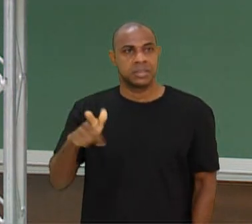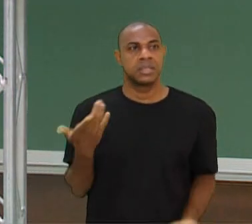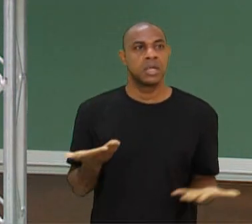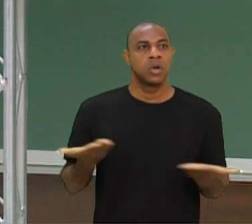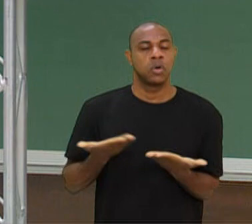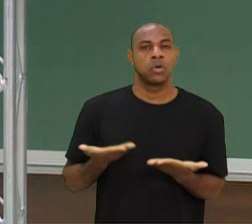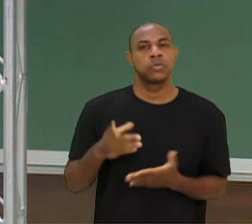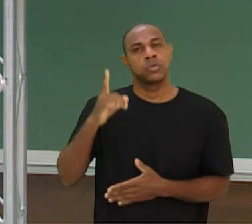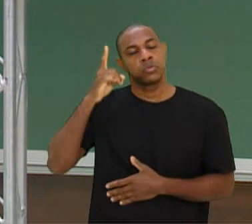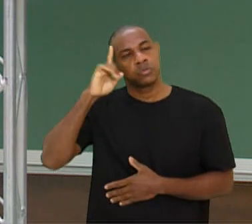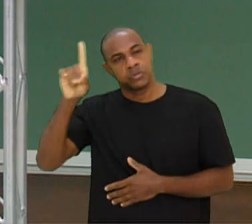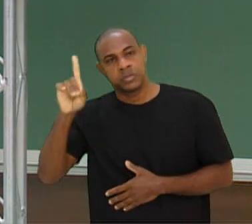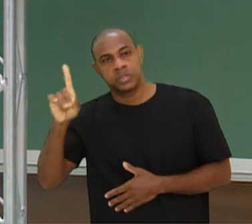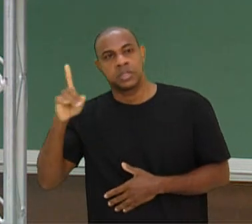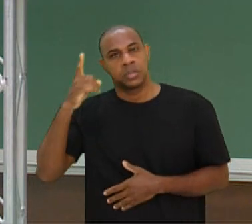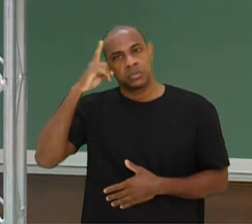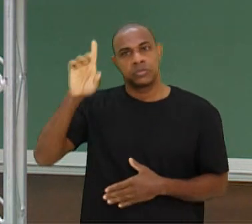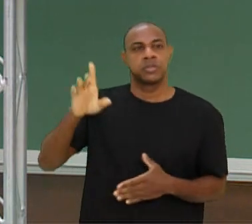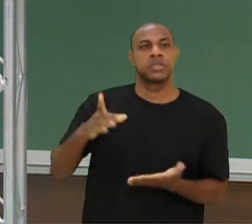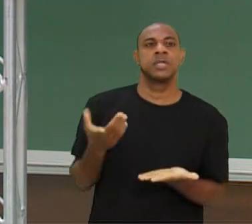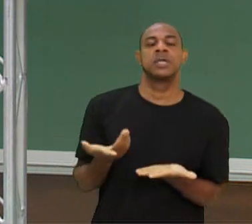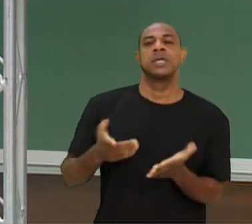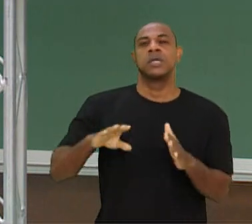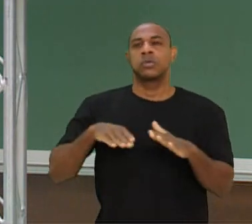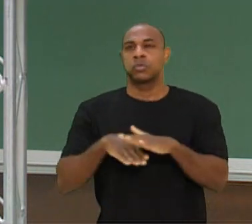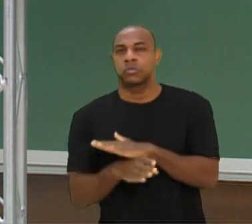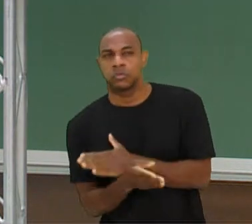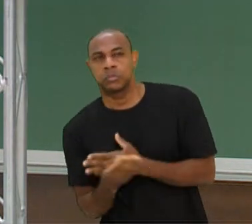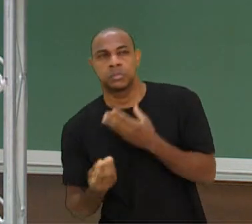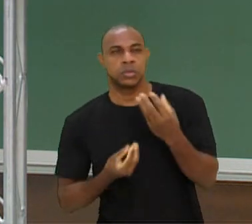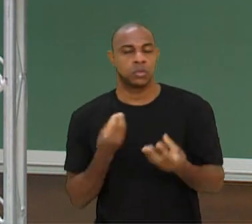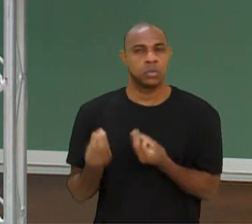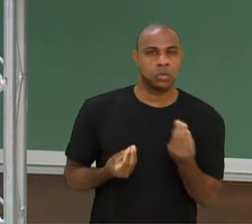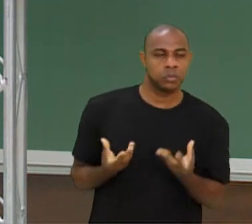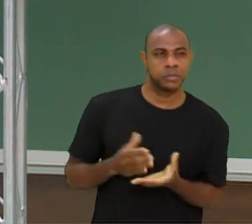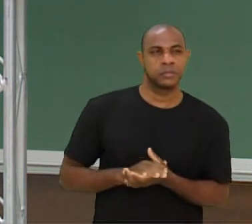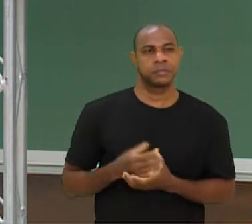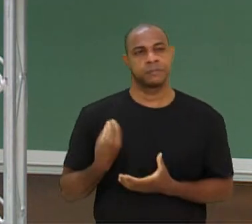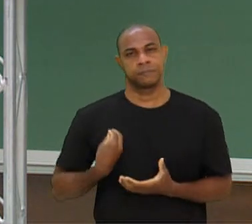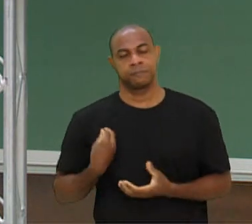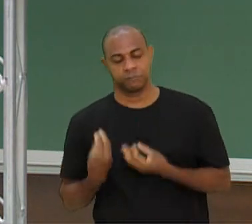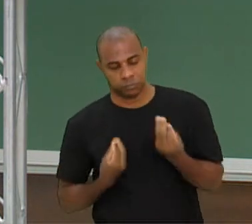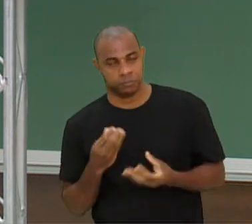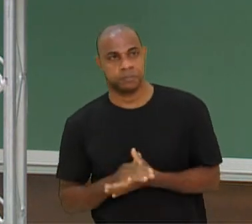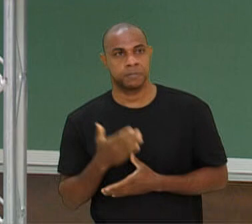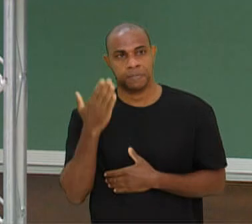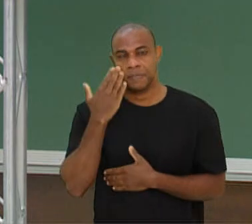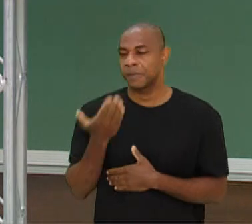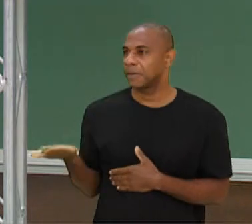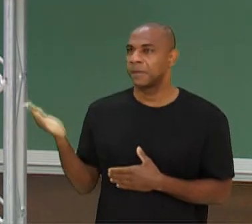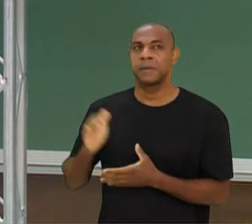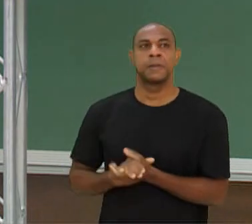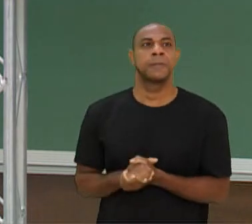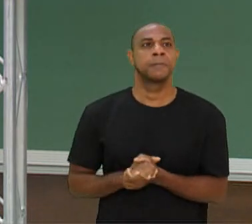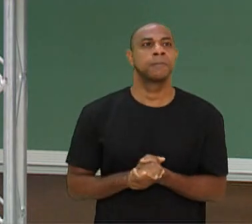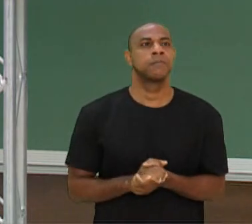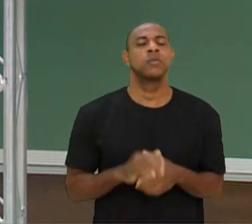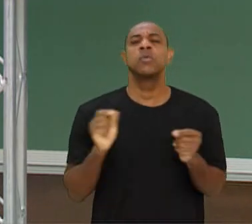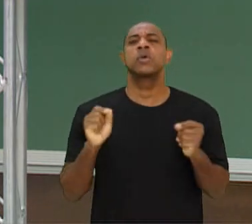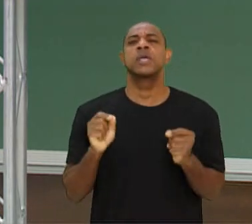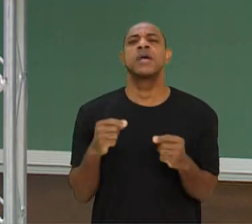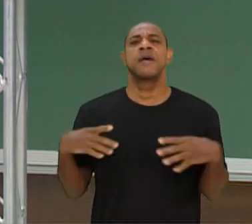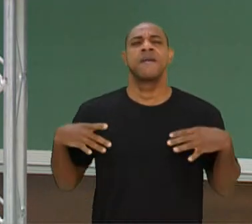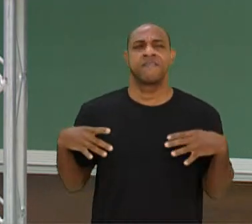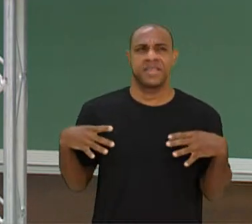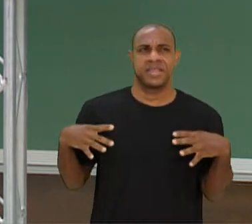que eles têm dentro dessa data. What's the Thanksgiving holiday? O que seria o feriado